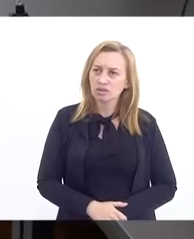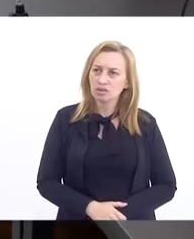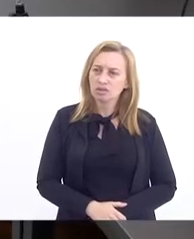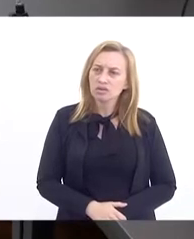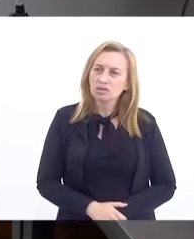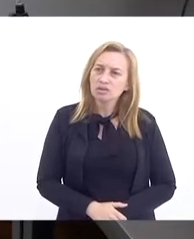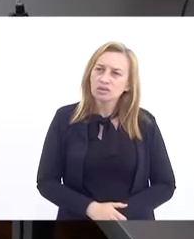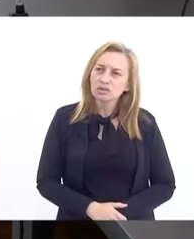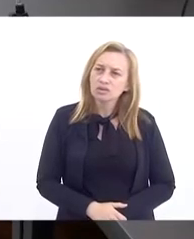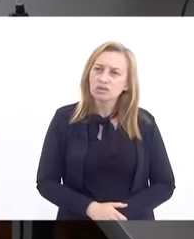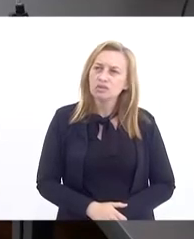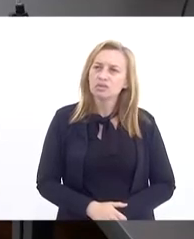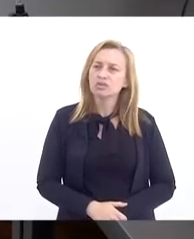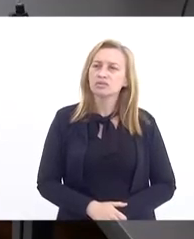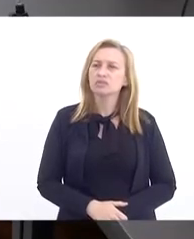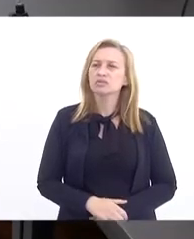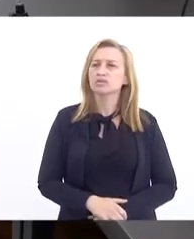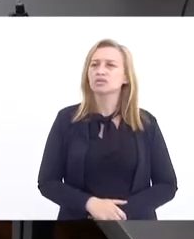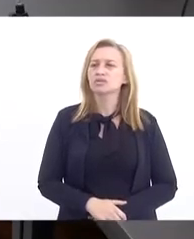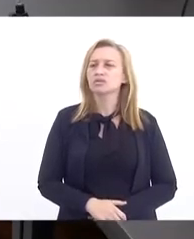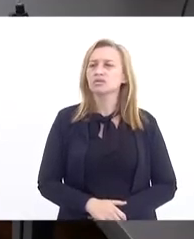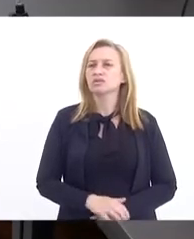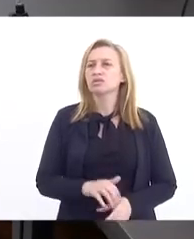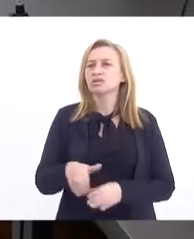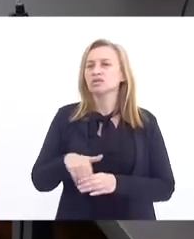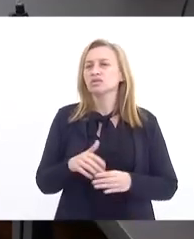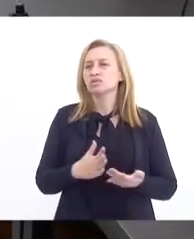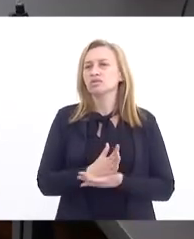Em discussão, em votação, aprovado.